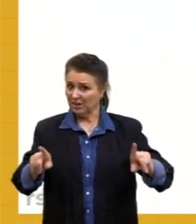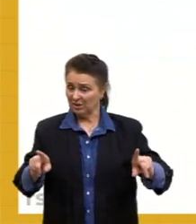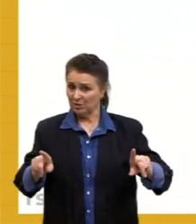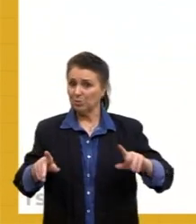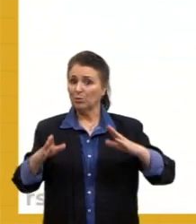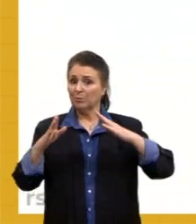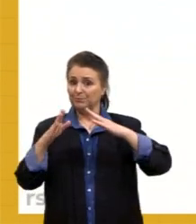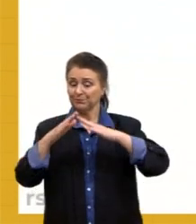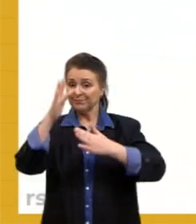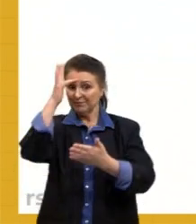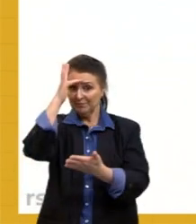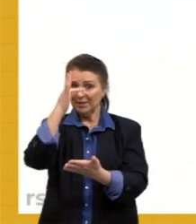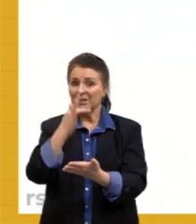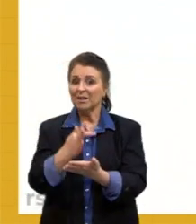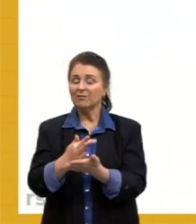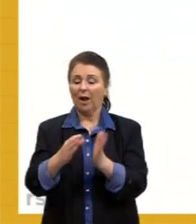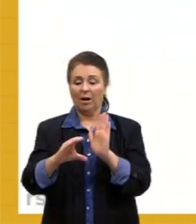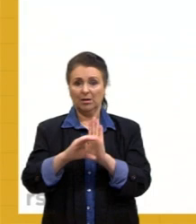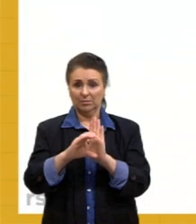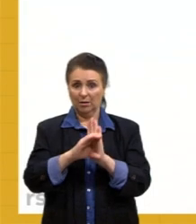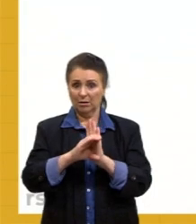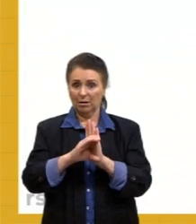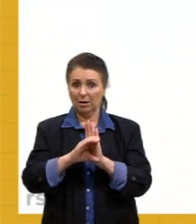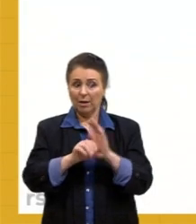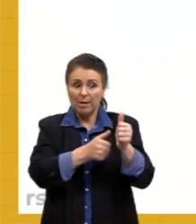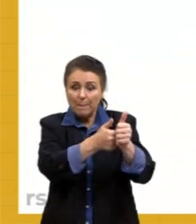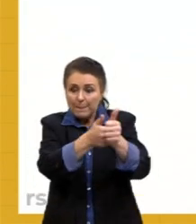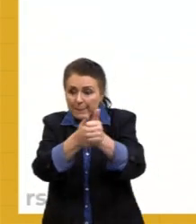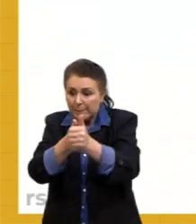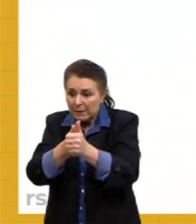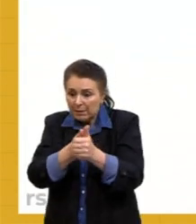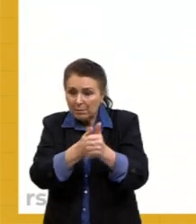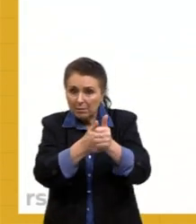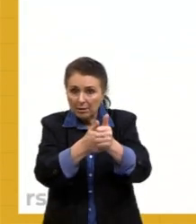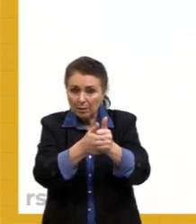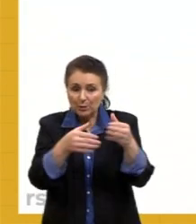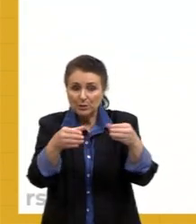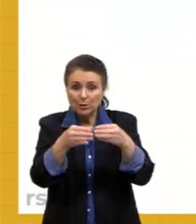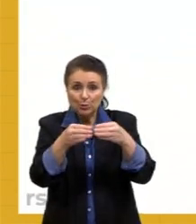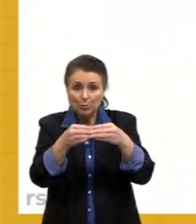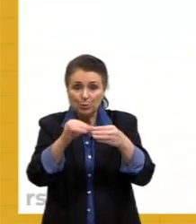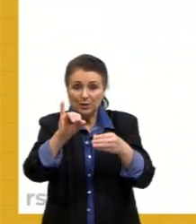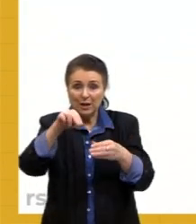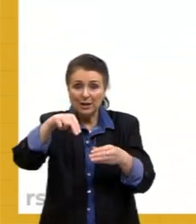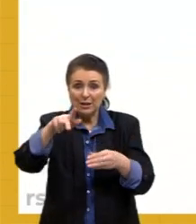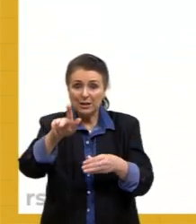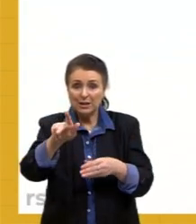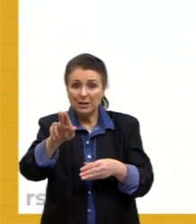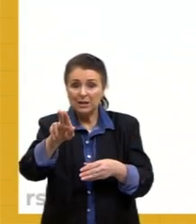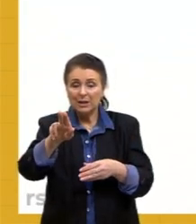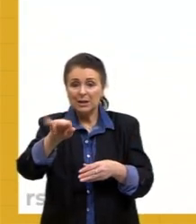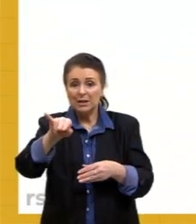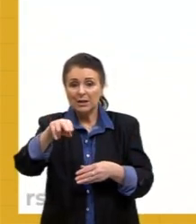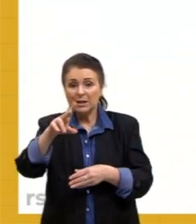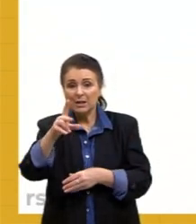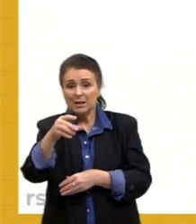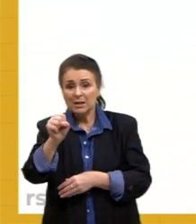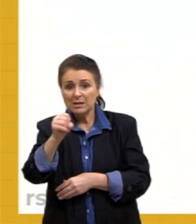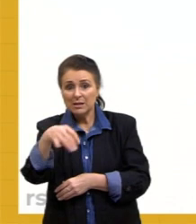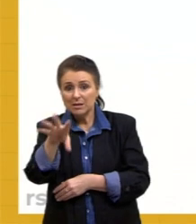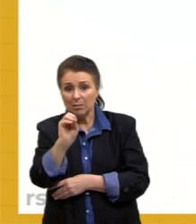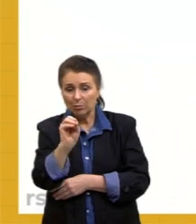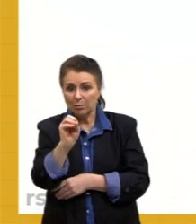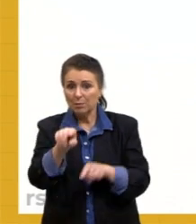pregado pela fé católica podia ser perseguida pela inquisição mas ela surge inicialmente para combater esse movimento